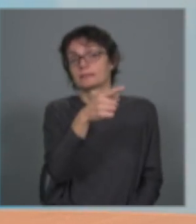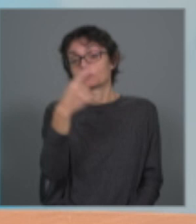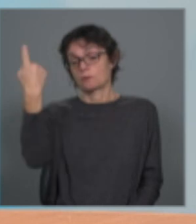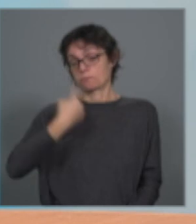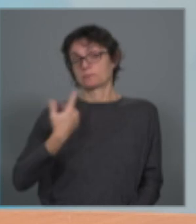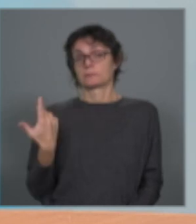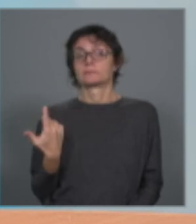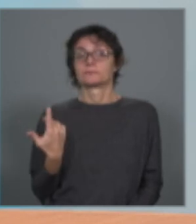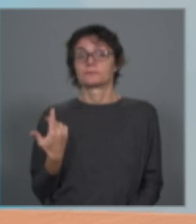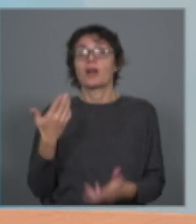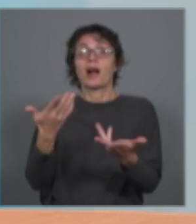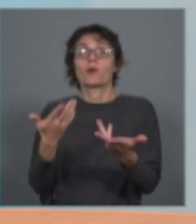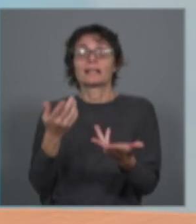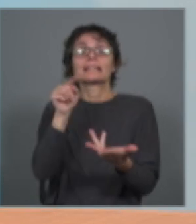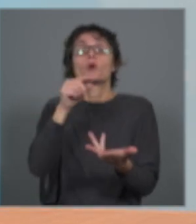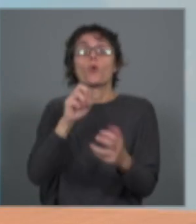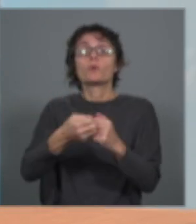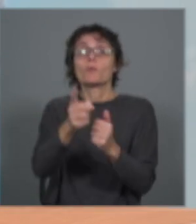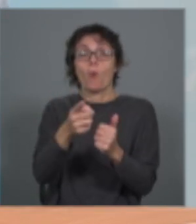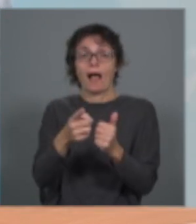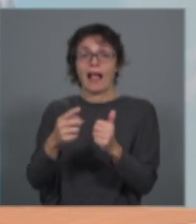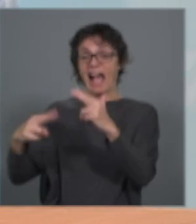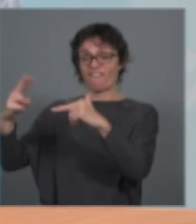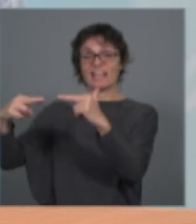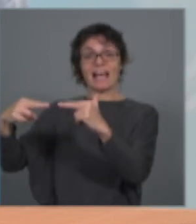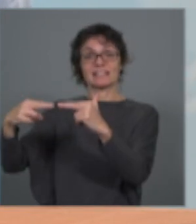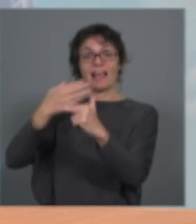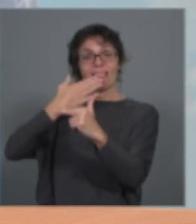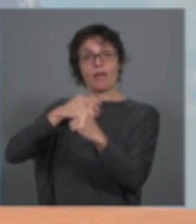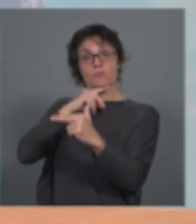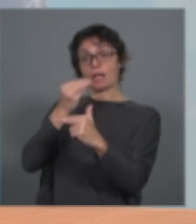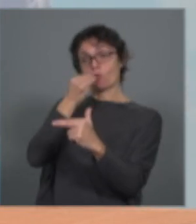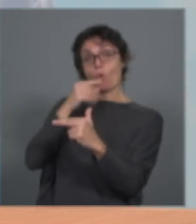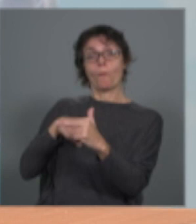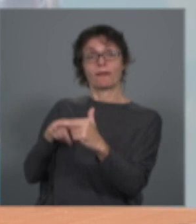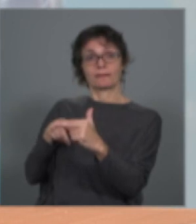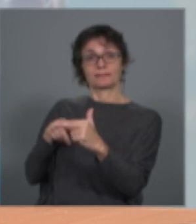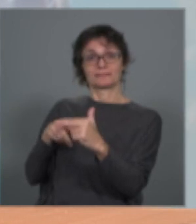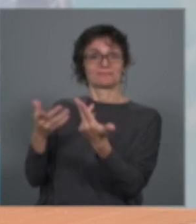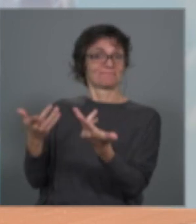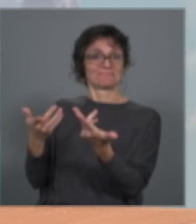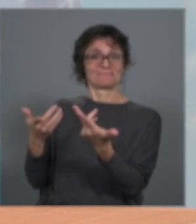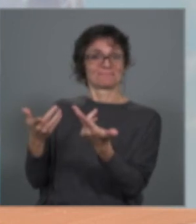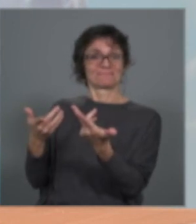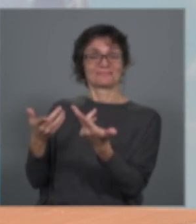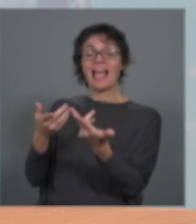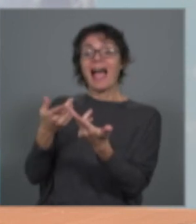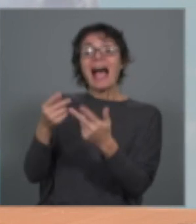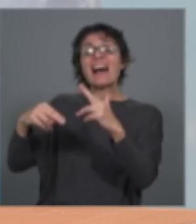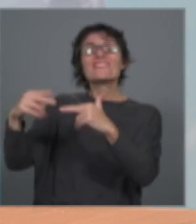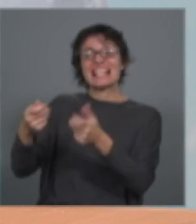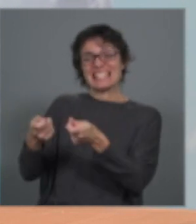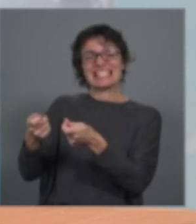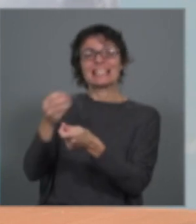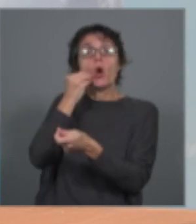comem. De um certo ponto de vista, as finanças não são económicas. Muitas vezes são puramente políticas, no sentido